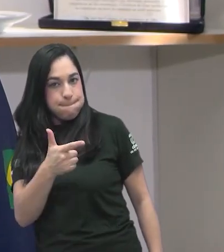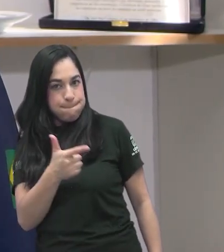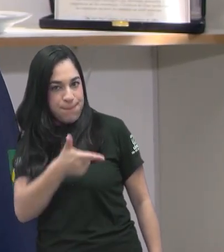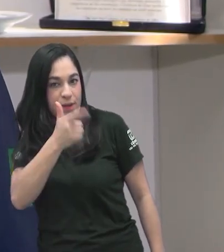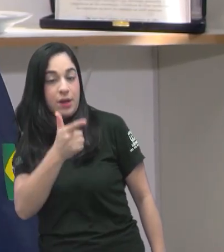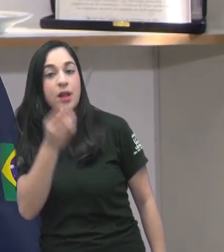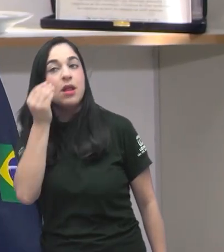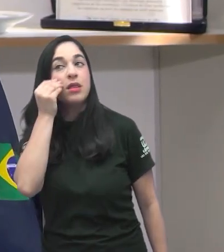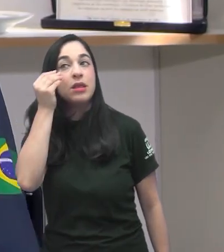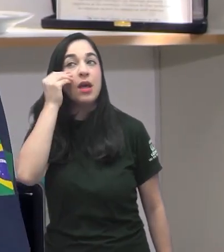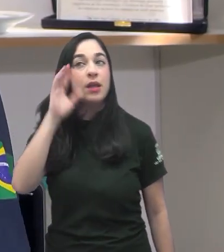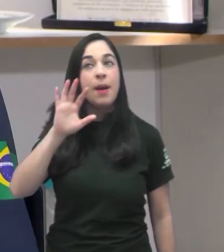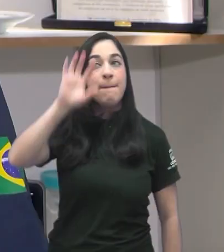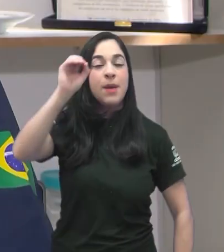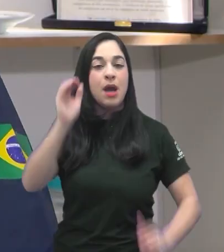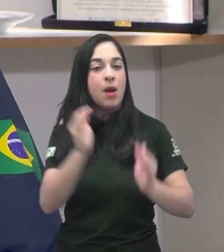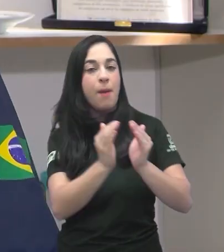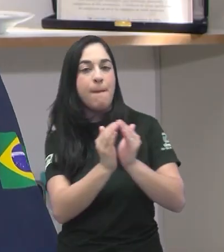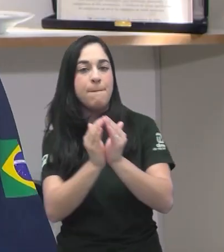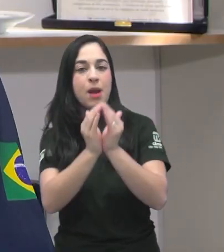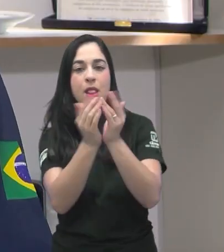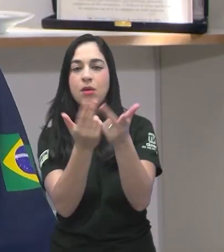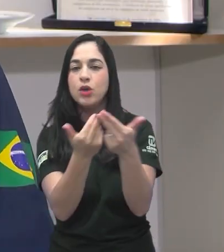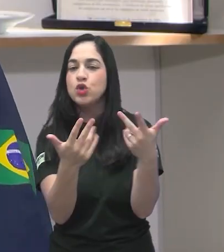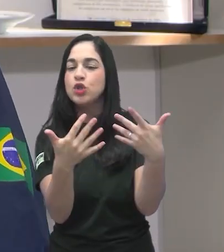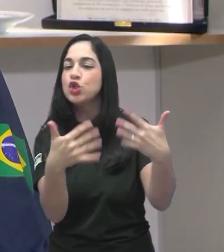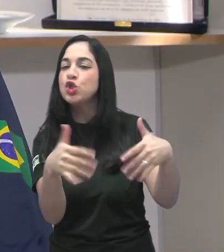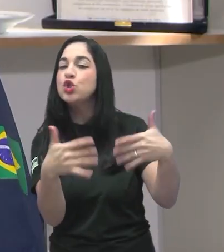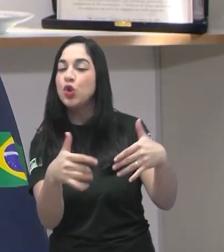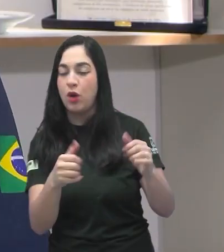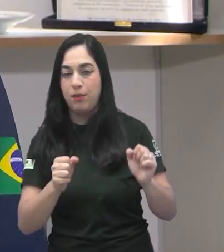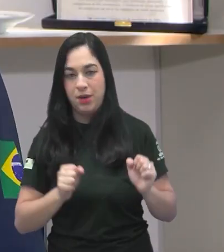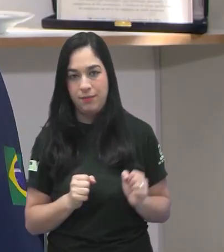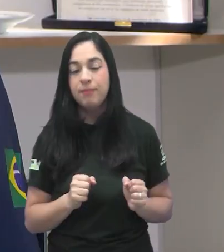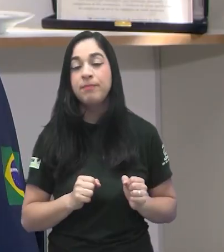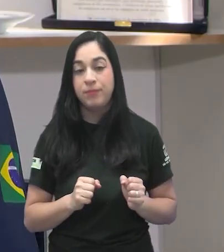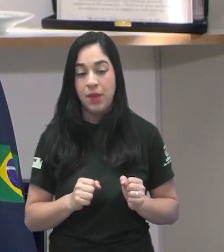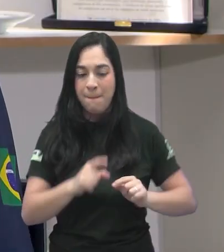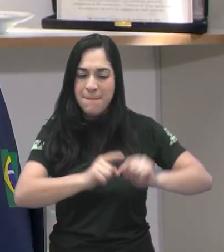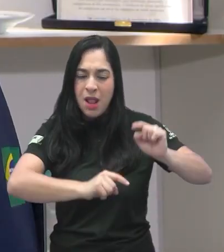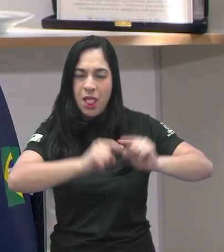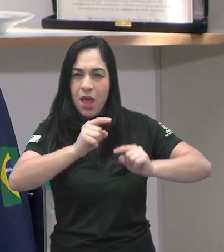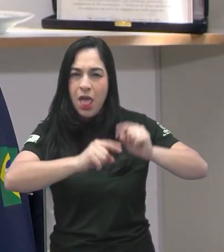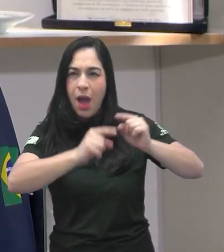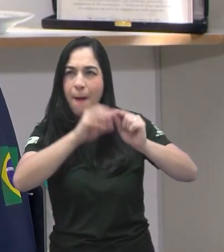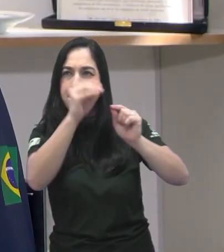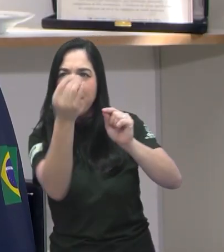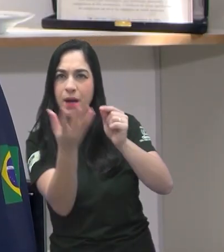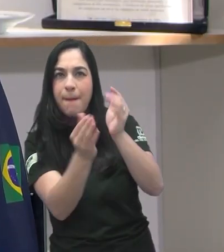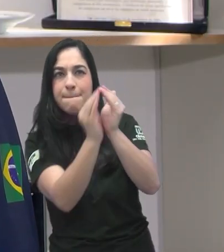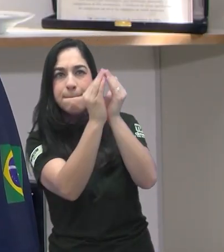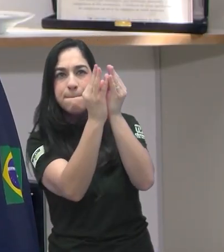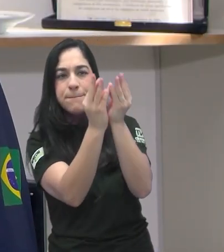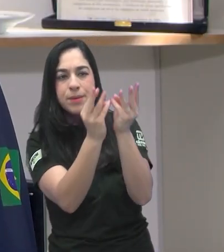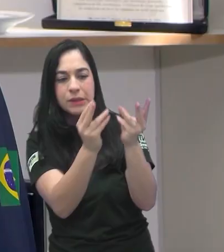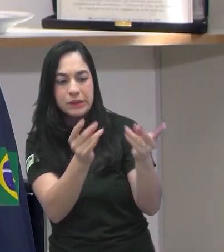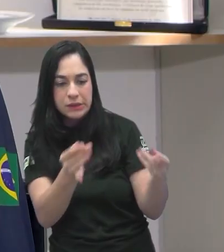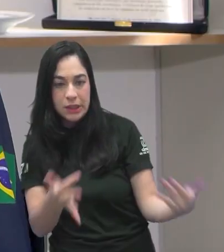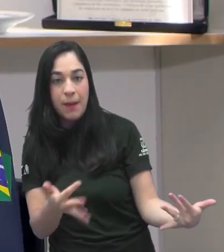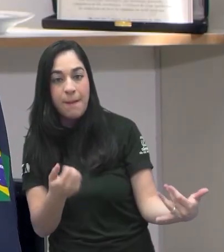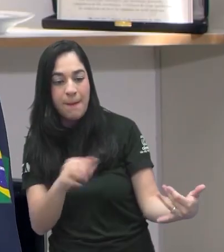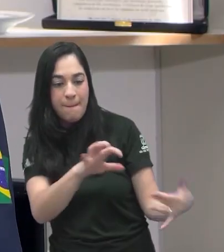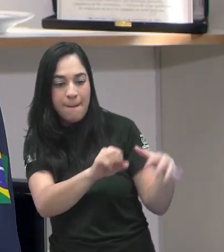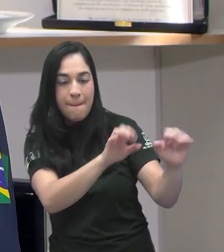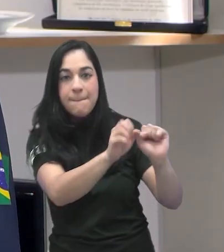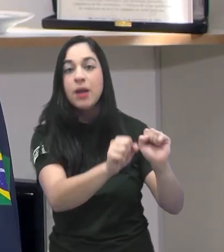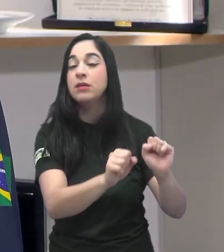armados, que eles tentam resgatar o balão ou o que resta do balão quando está em queda. E isso pode ser